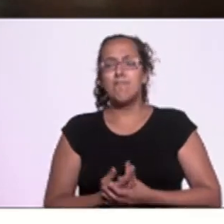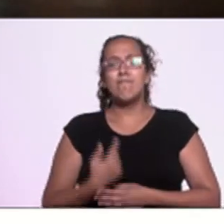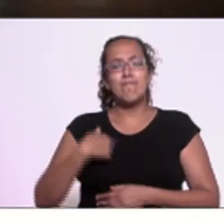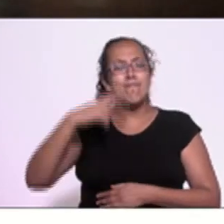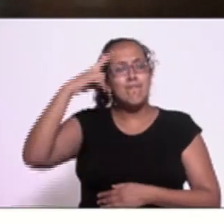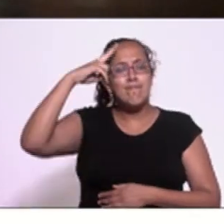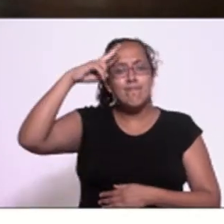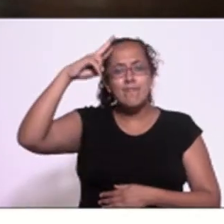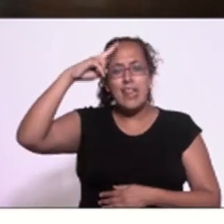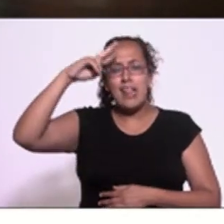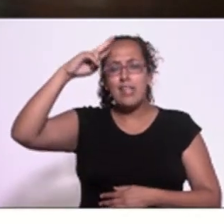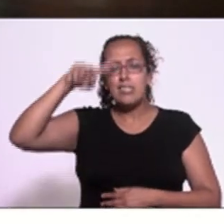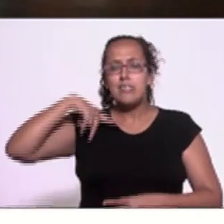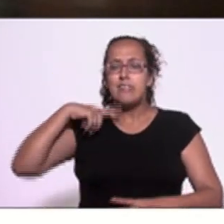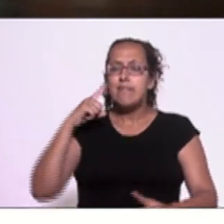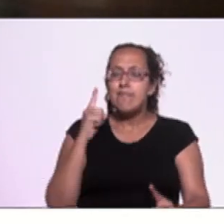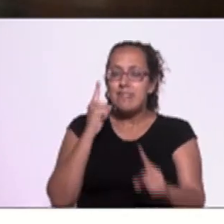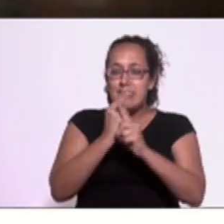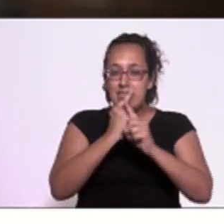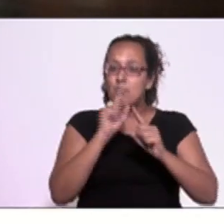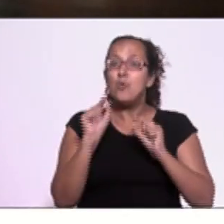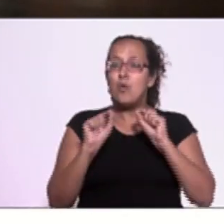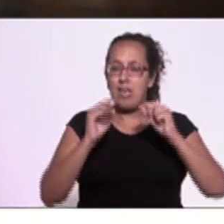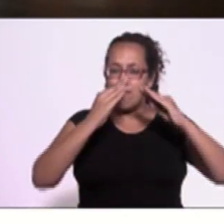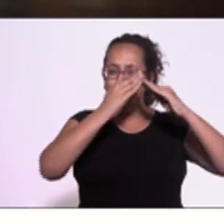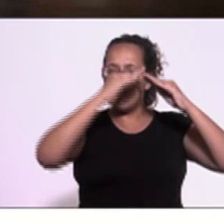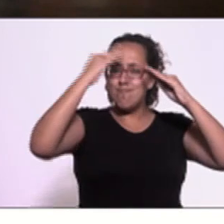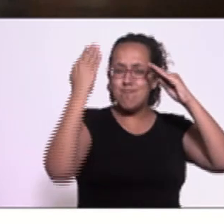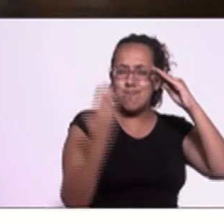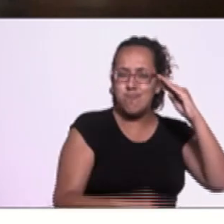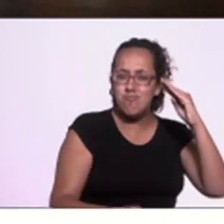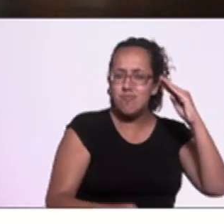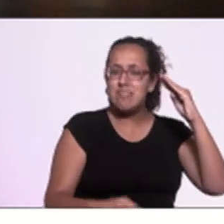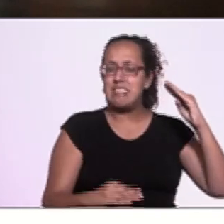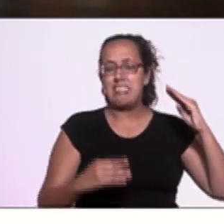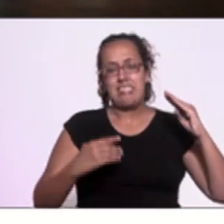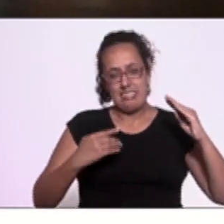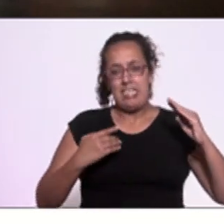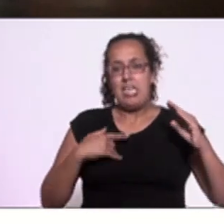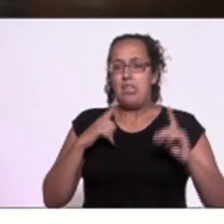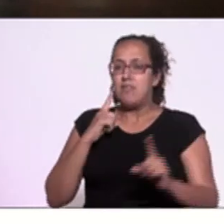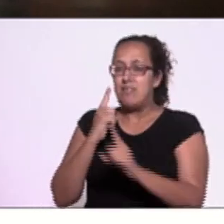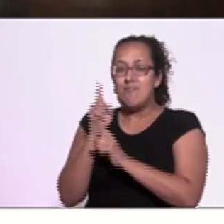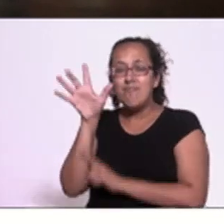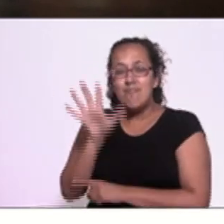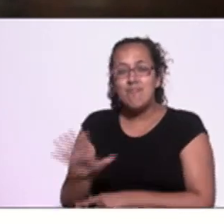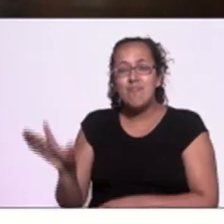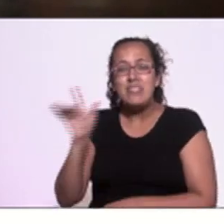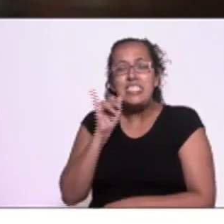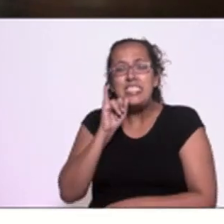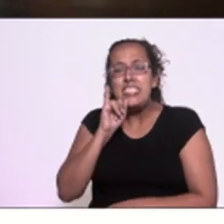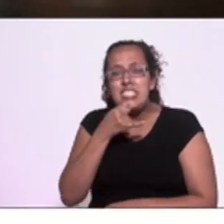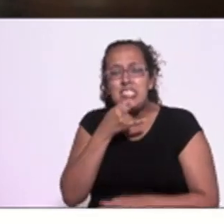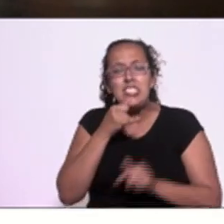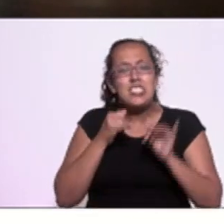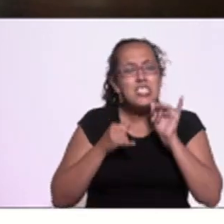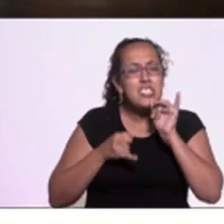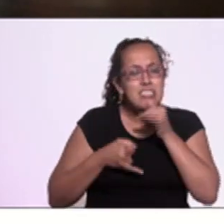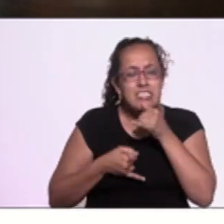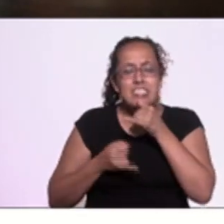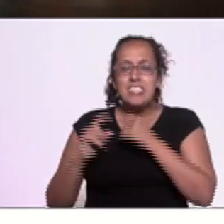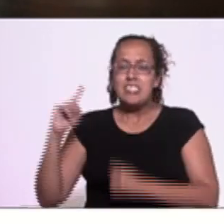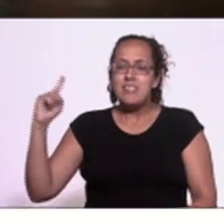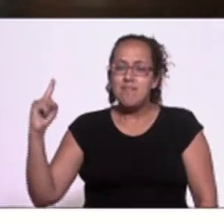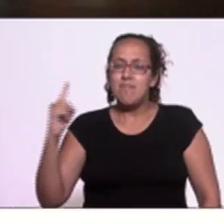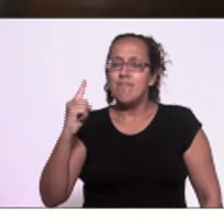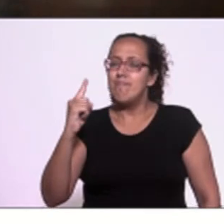Lembro-me do primeiro encontro após o desabamento que tive com o Dr. Danton, já muito abatido, recebi um longo e